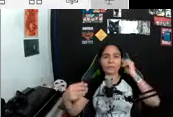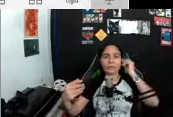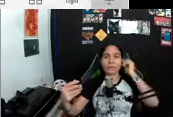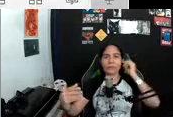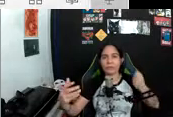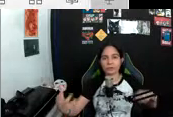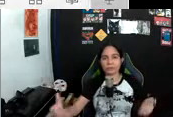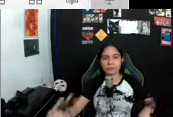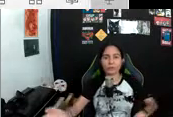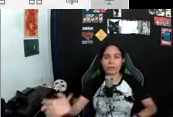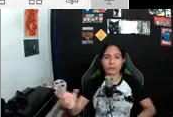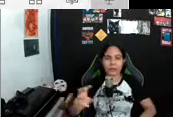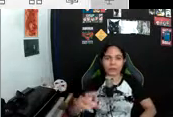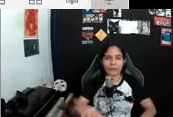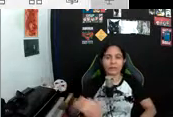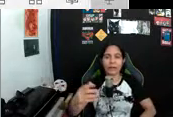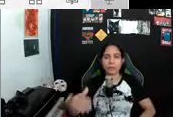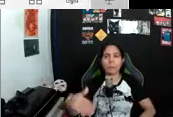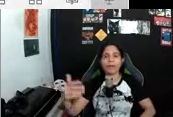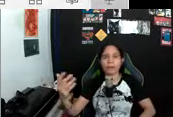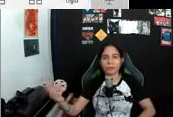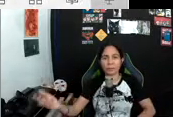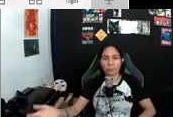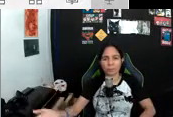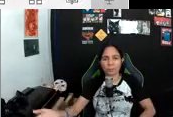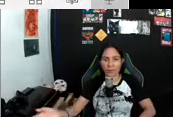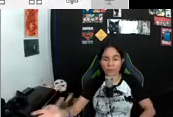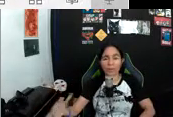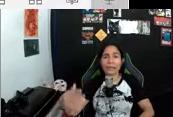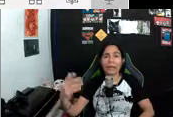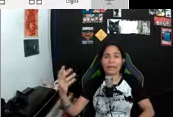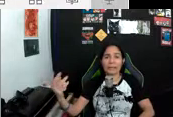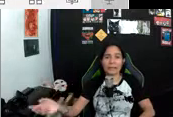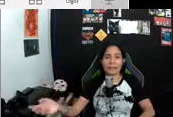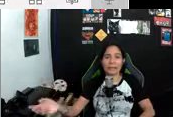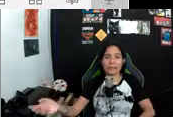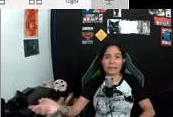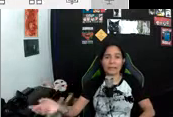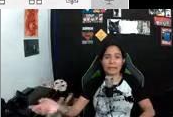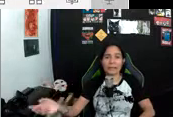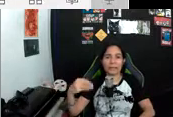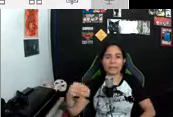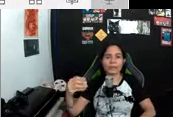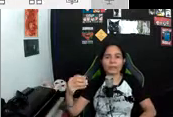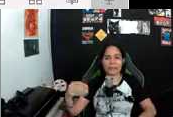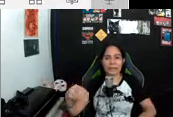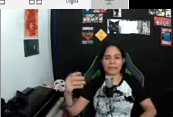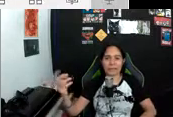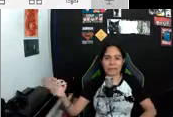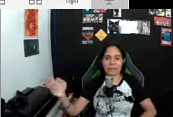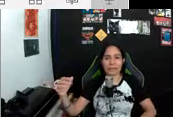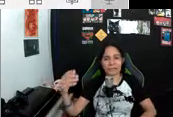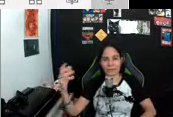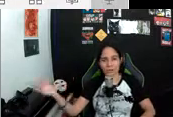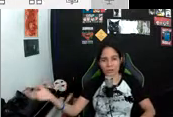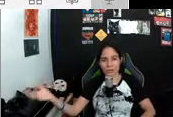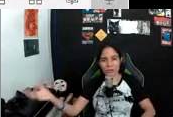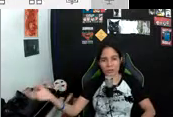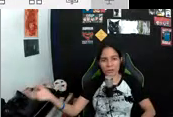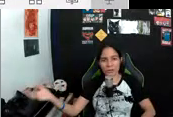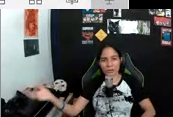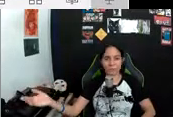de falta de infraestrutura governamental para com a população. Exemplo, a gente tem um nível de doenças